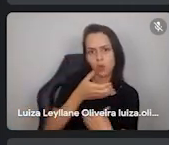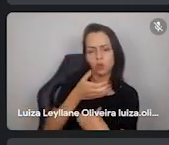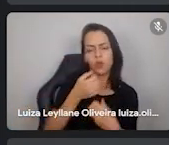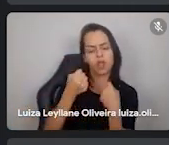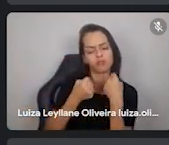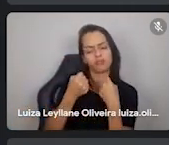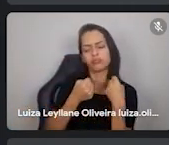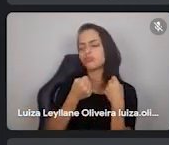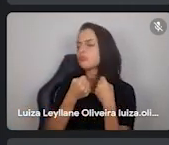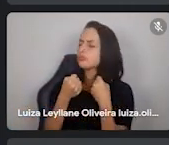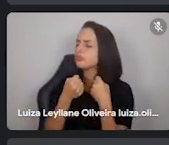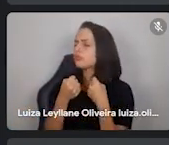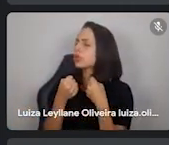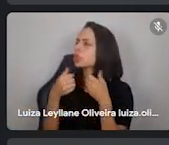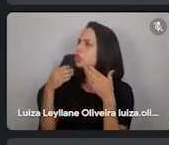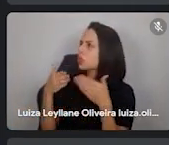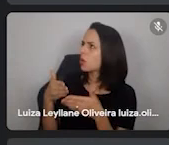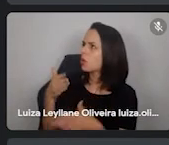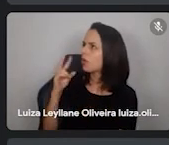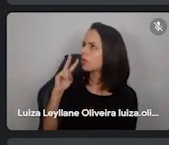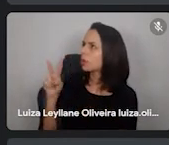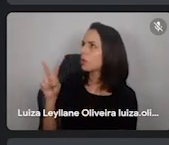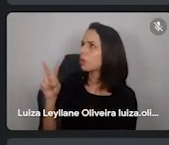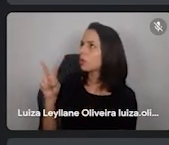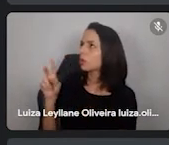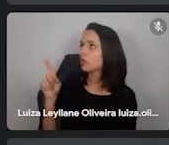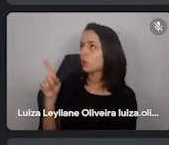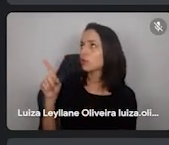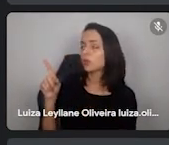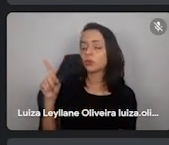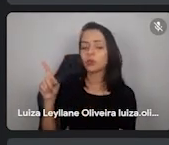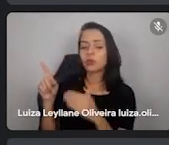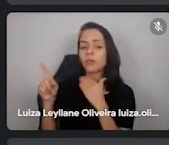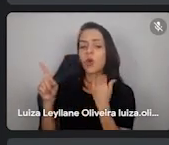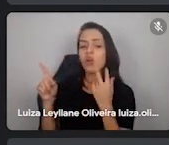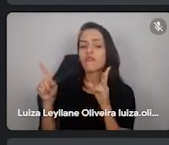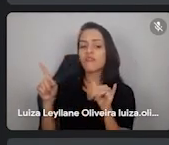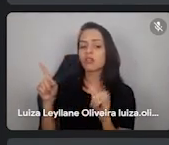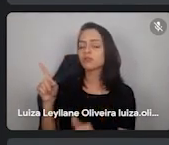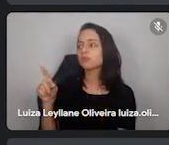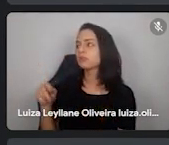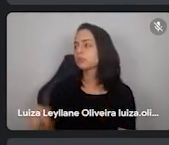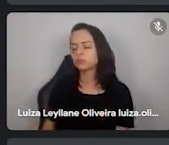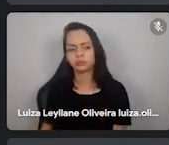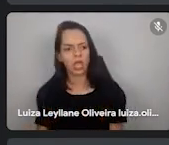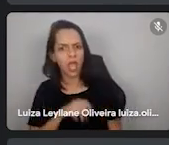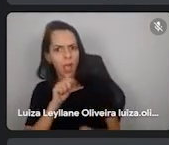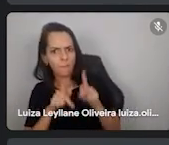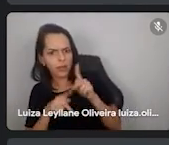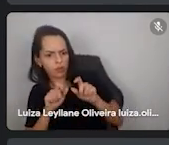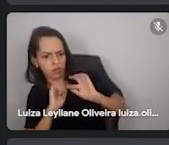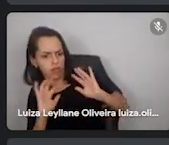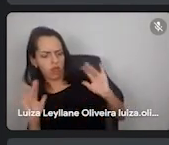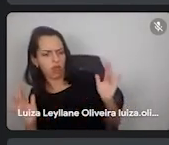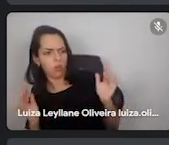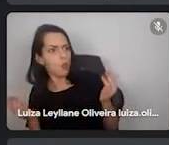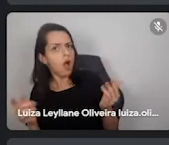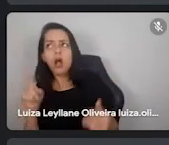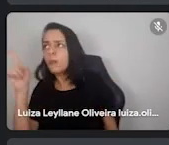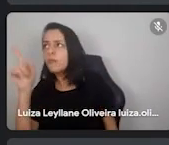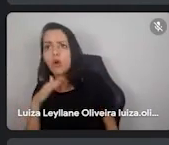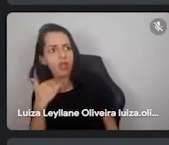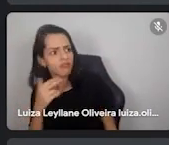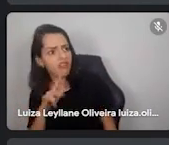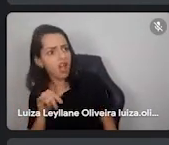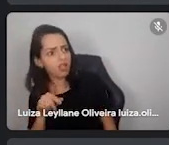Ele só falou, e vai mesmo. Você não vai fazer nada? Vai fazer o quê? Que eu morra lá